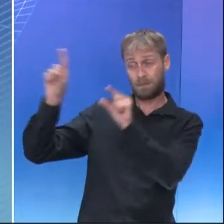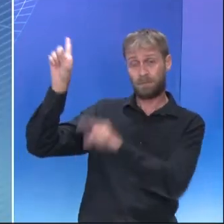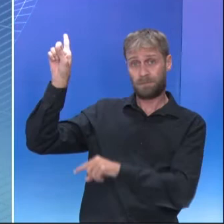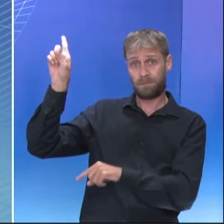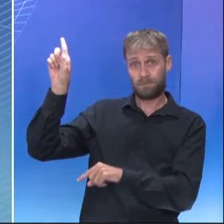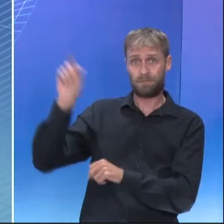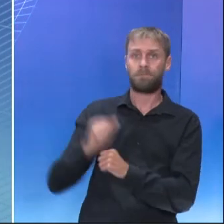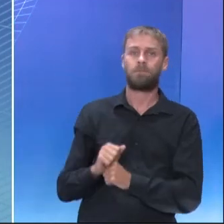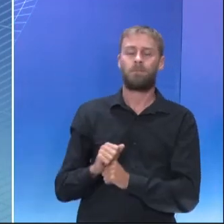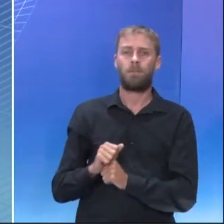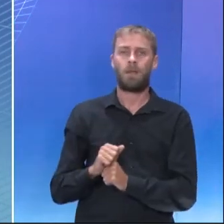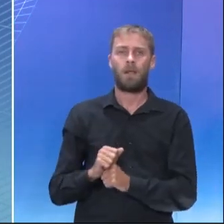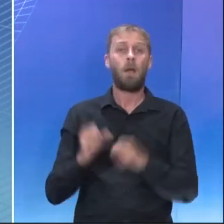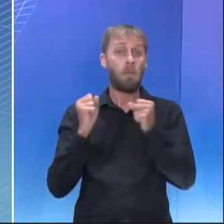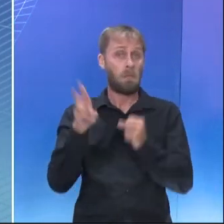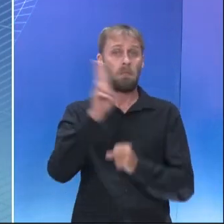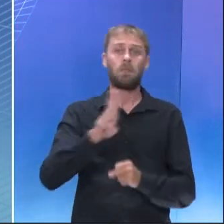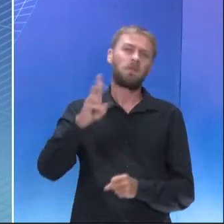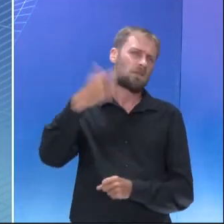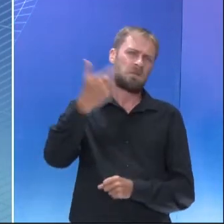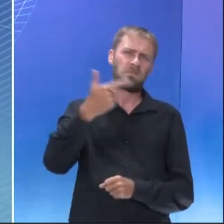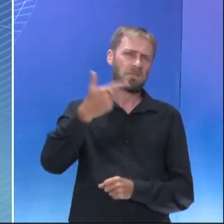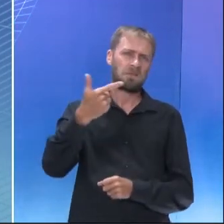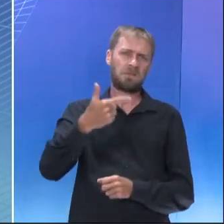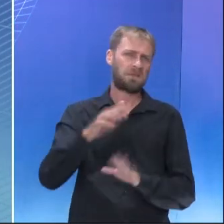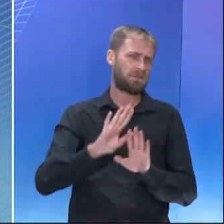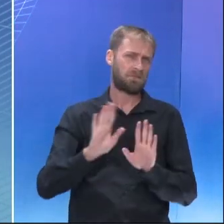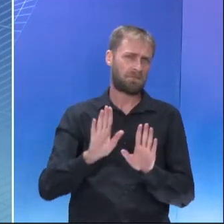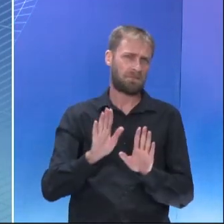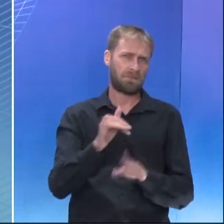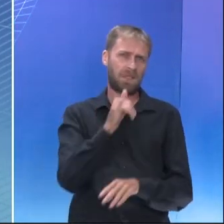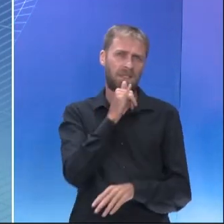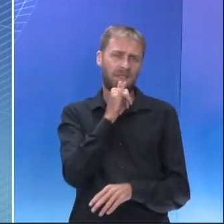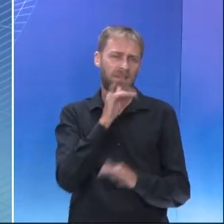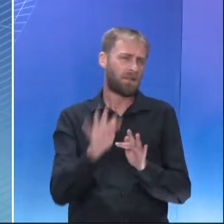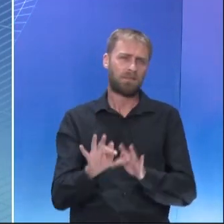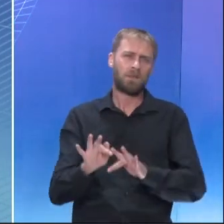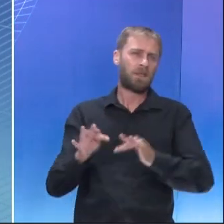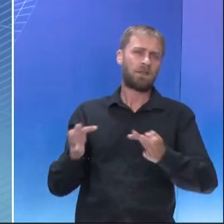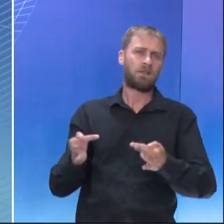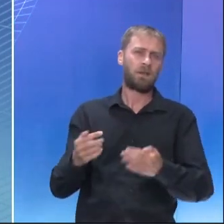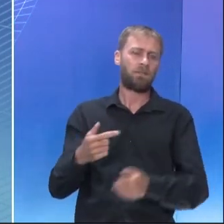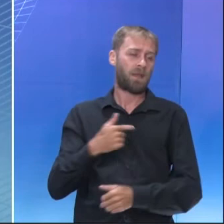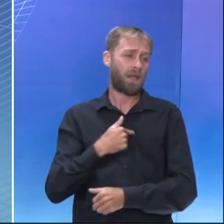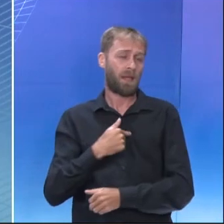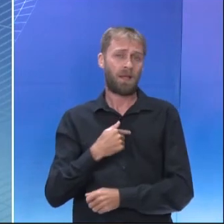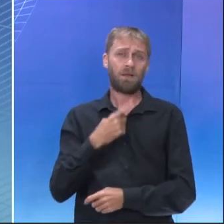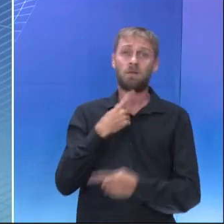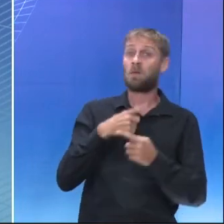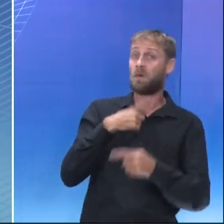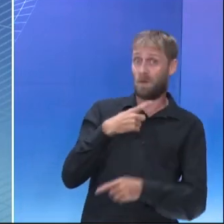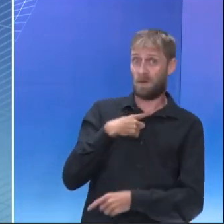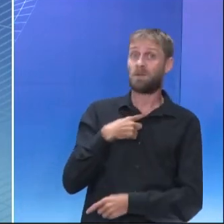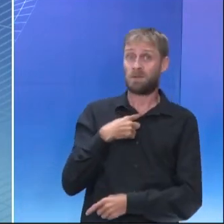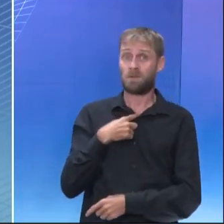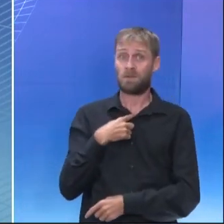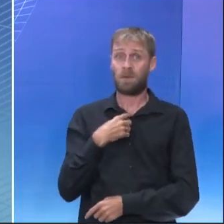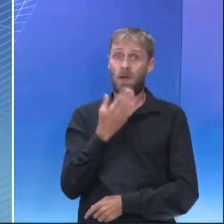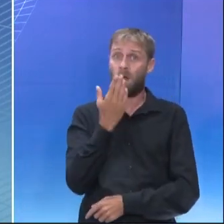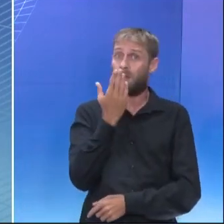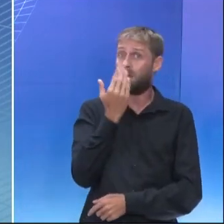o gerúndio, quanto você pode usar o infinitivo. Um exemplo simples. I like eating